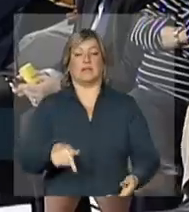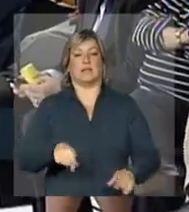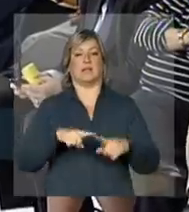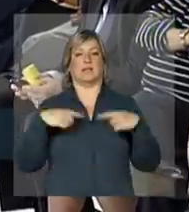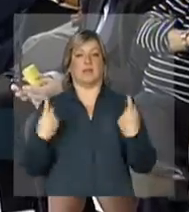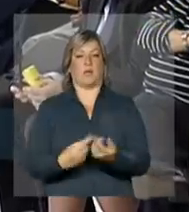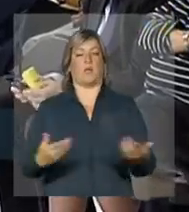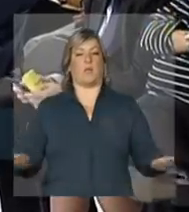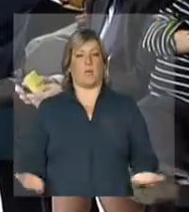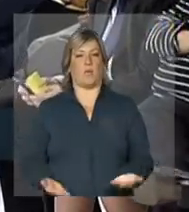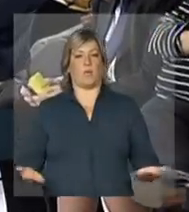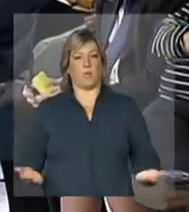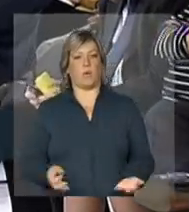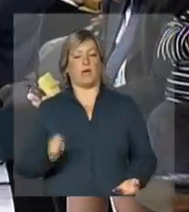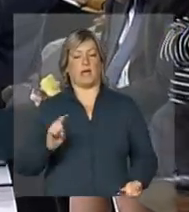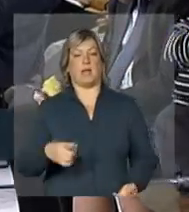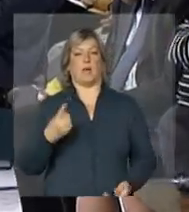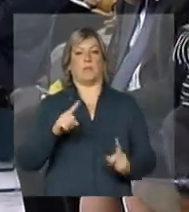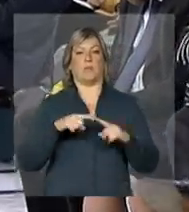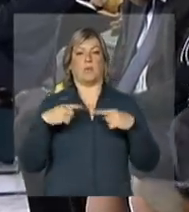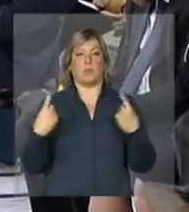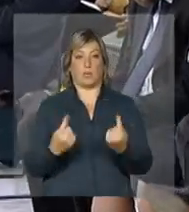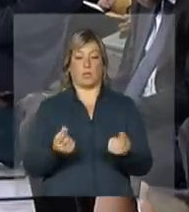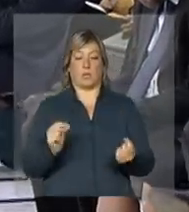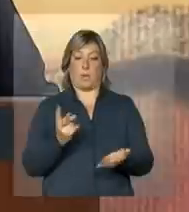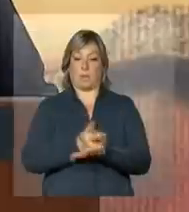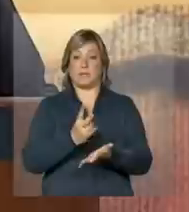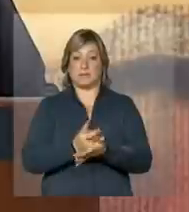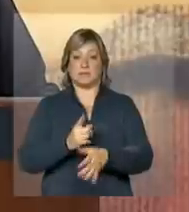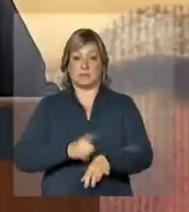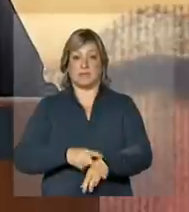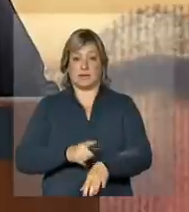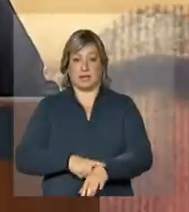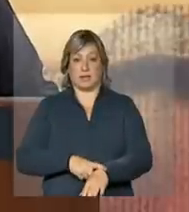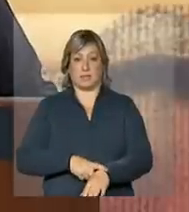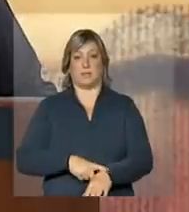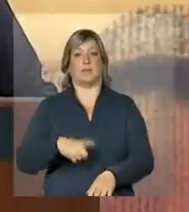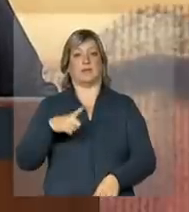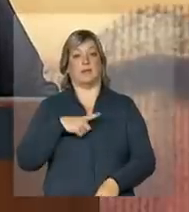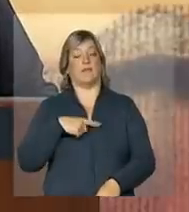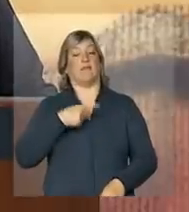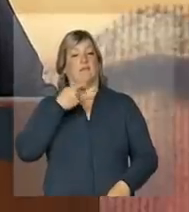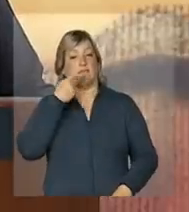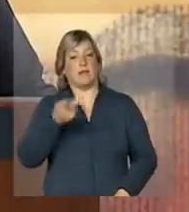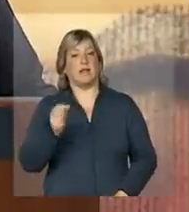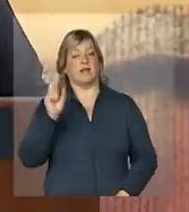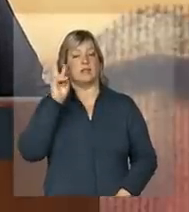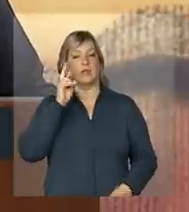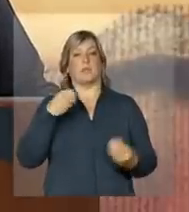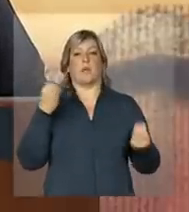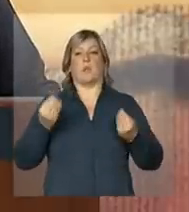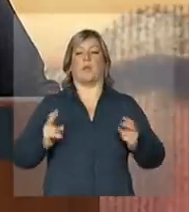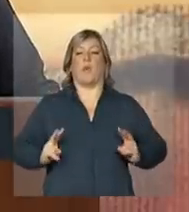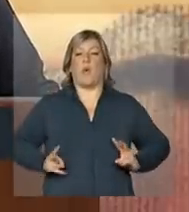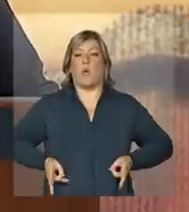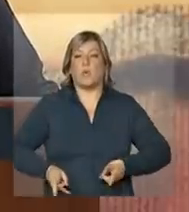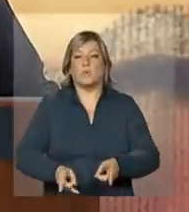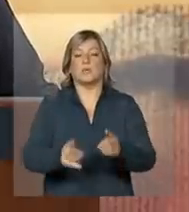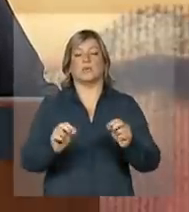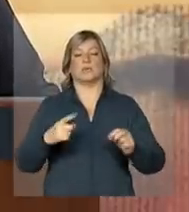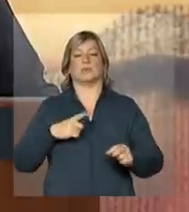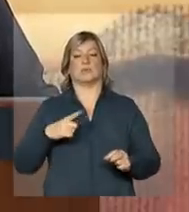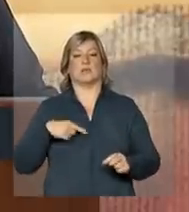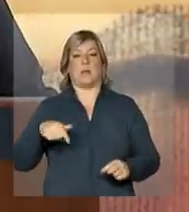ato que é um ato que ao mesmo tempo reafirma a continuidade do Brasil